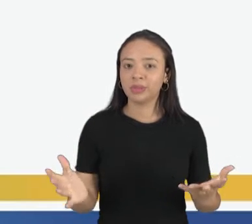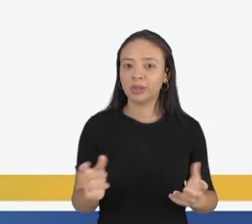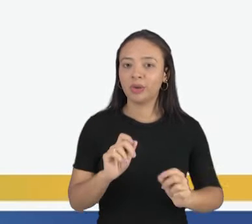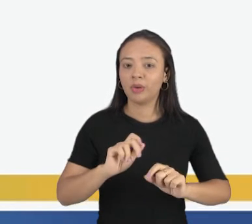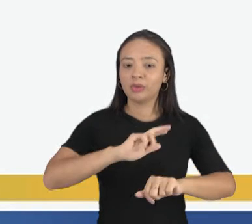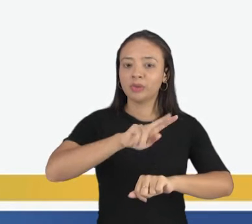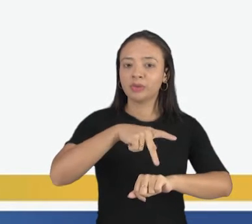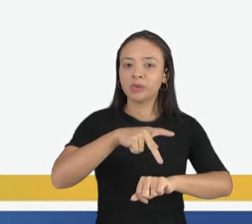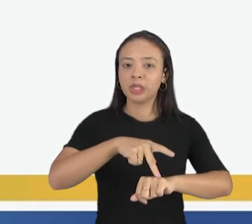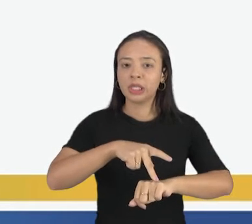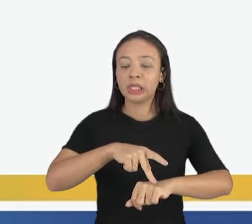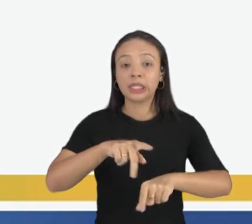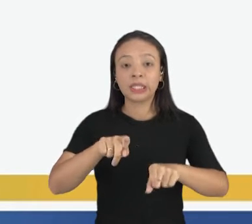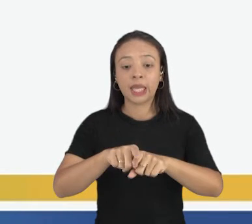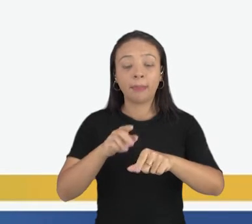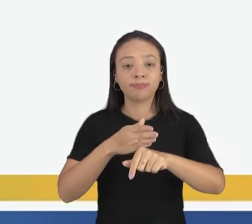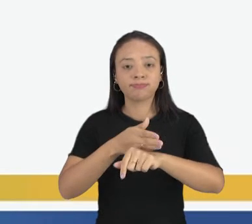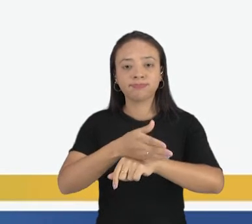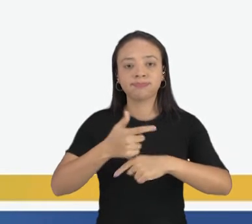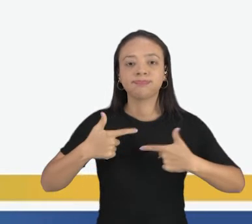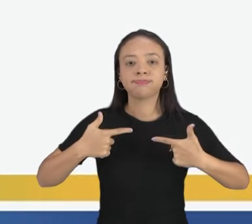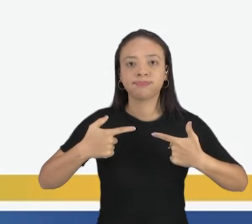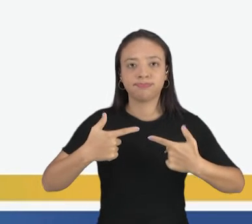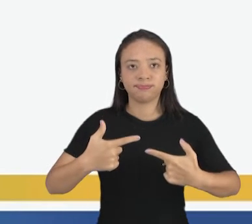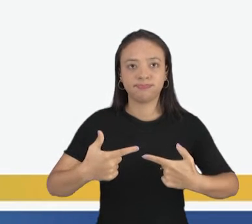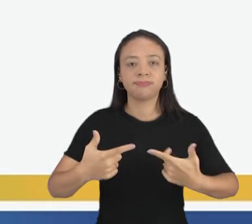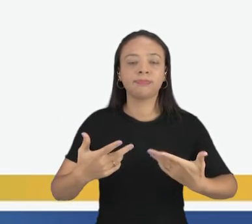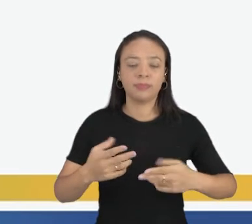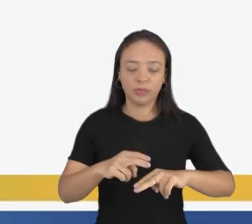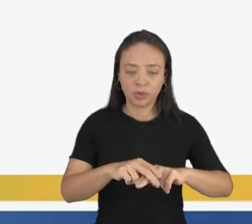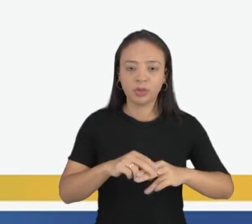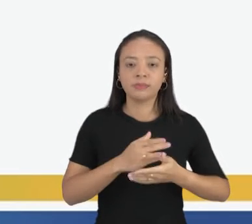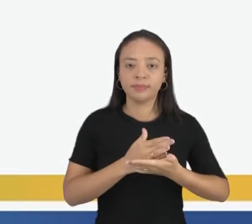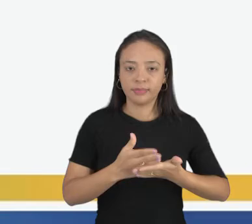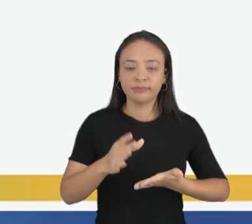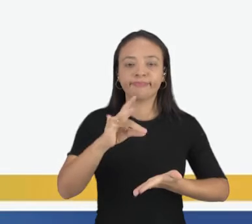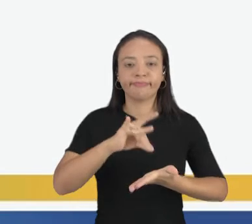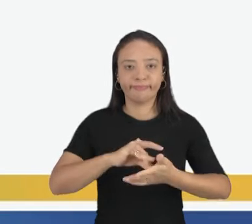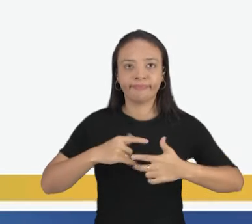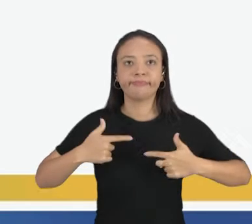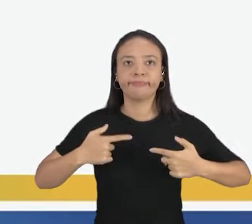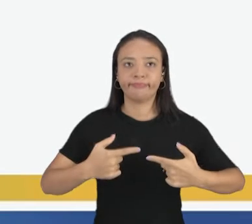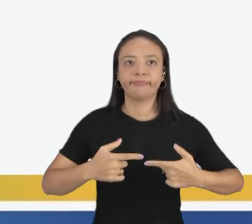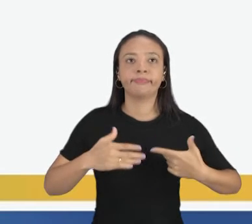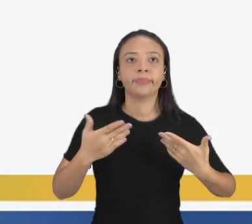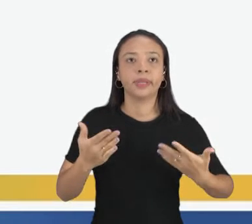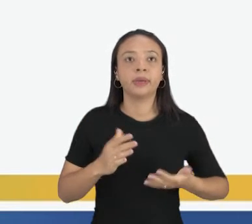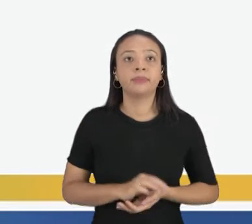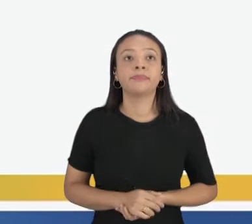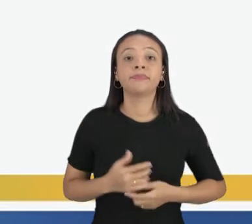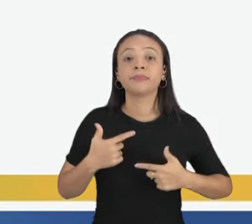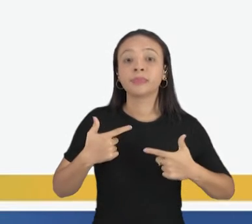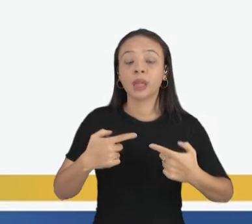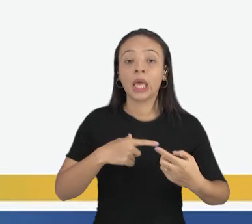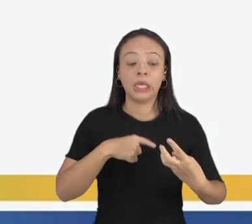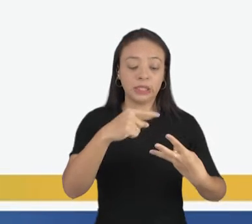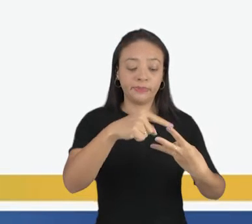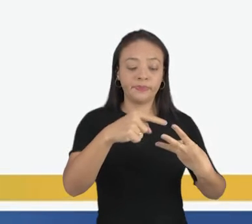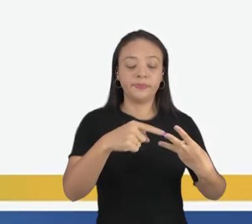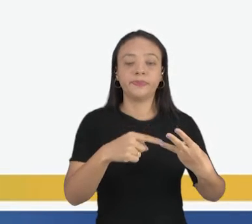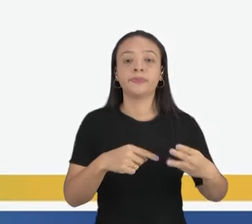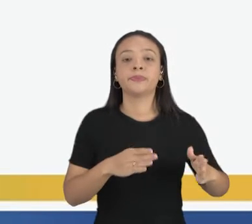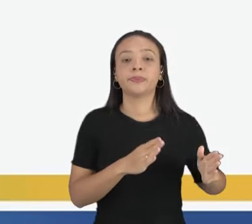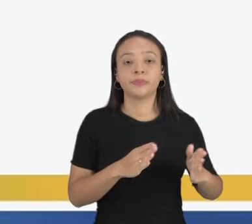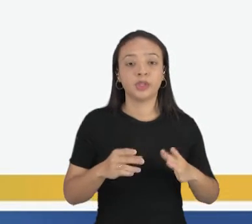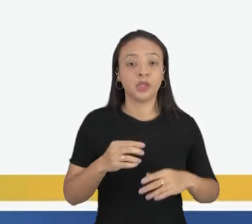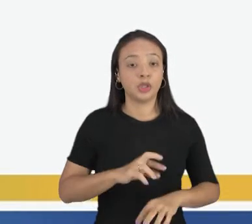elas declarassem guerras então umas às outras, e de fato temos então a guerra. E aí a guerra ela tem três fases, né?